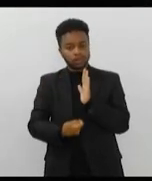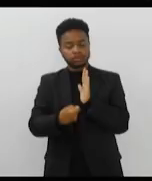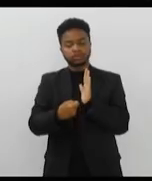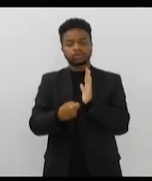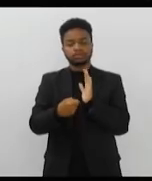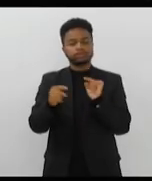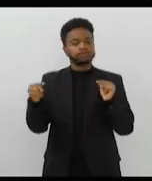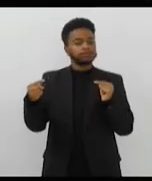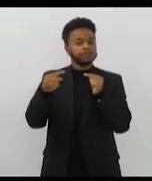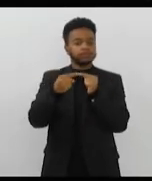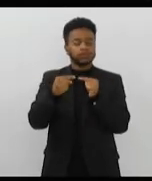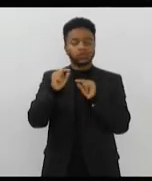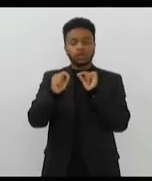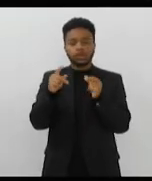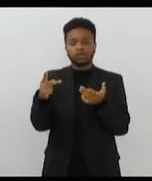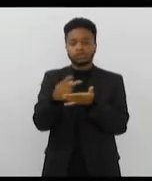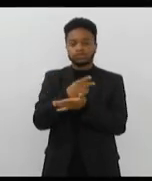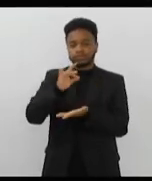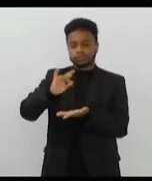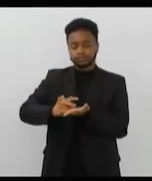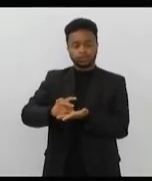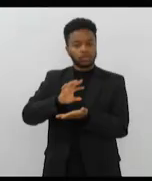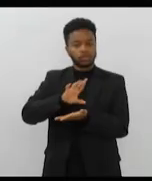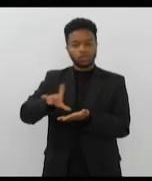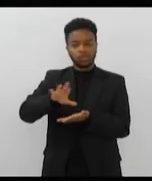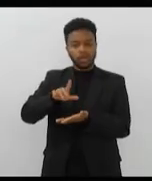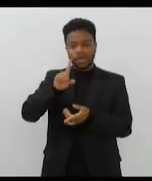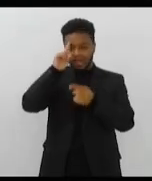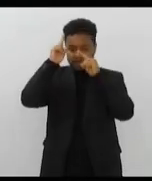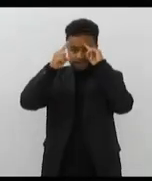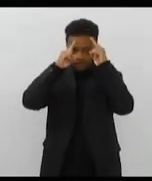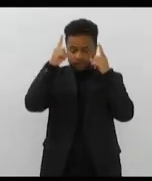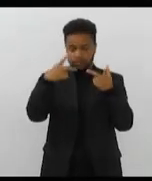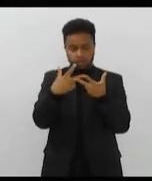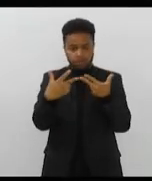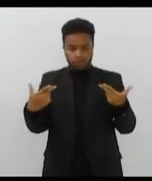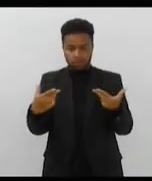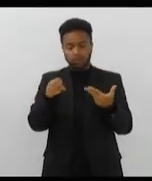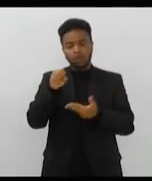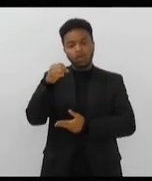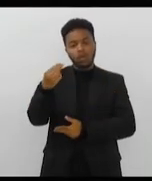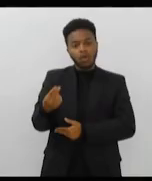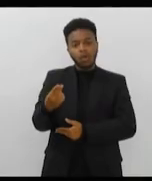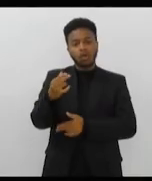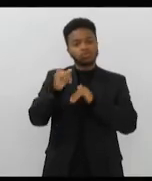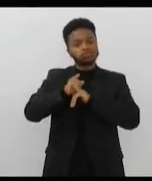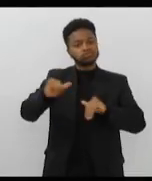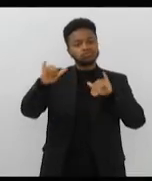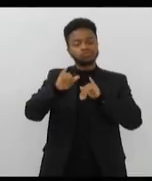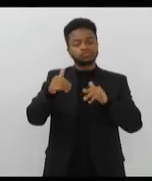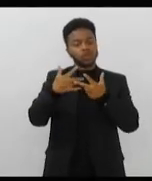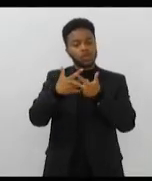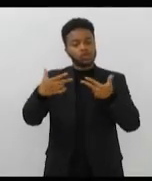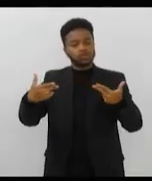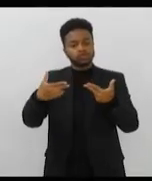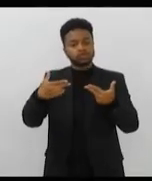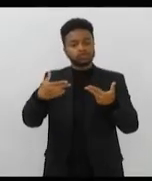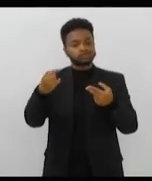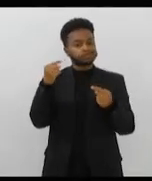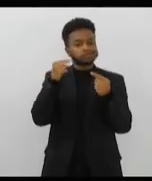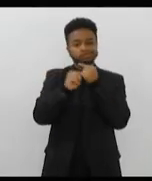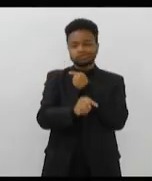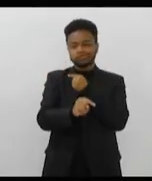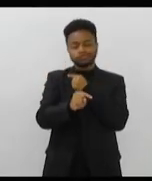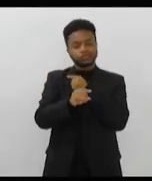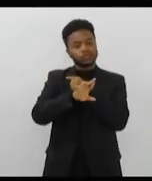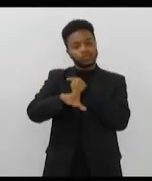de acordo com a realidade, e não como suposições ou noticiando um fato